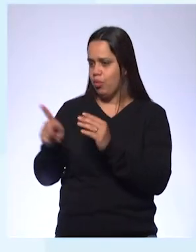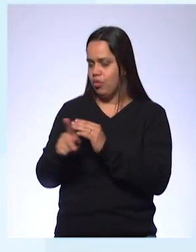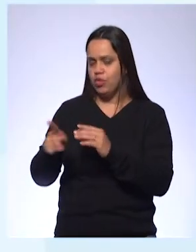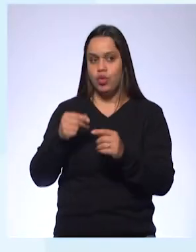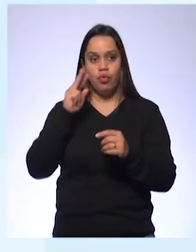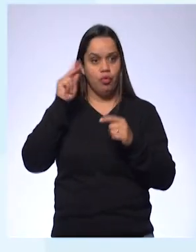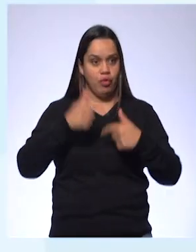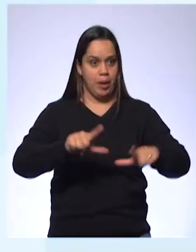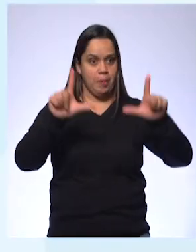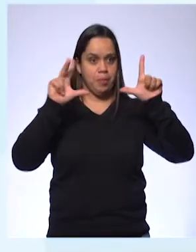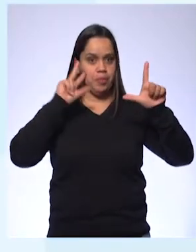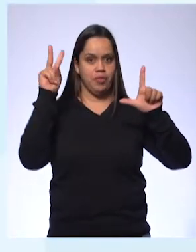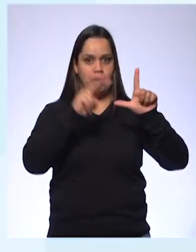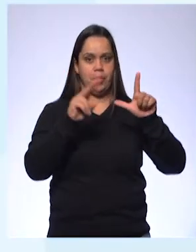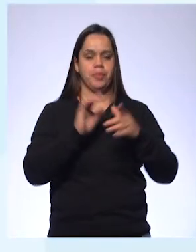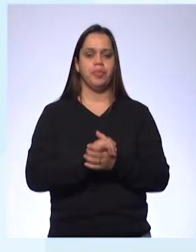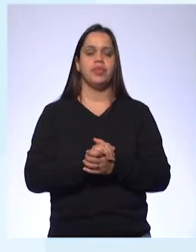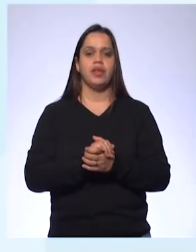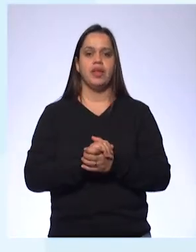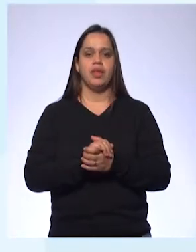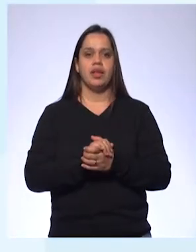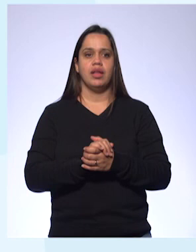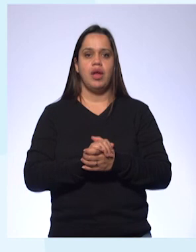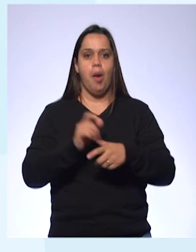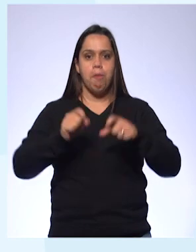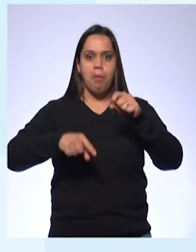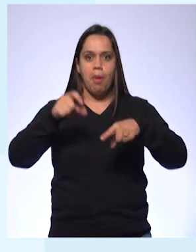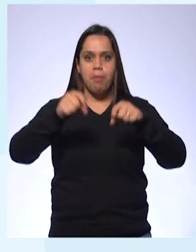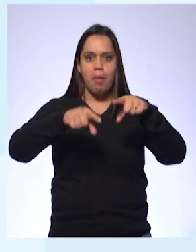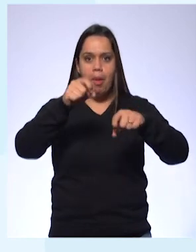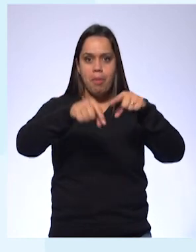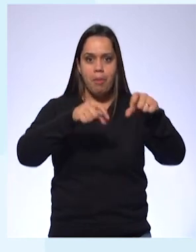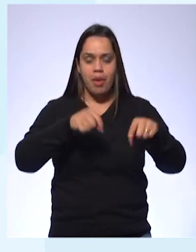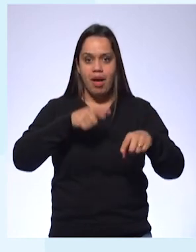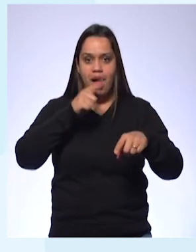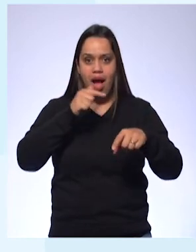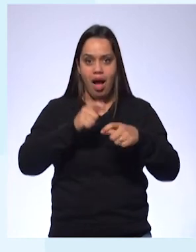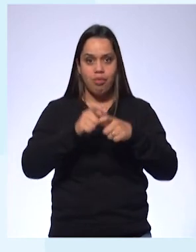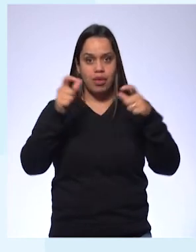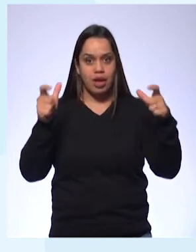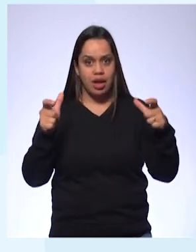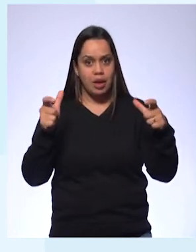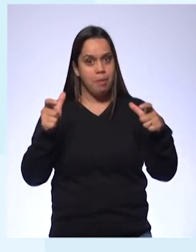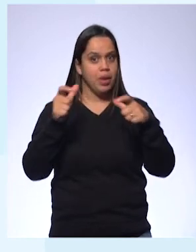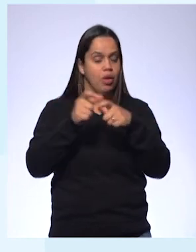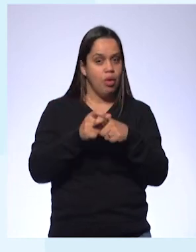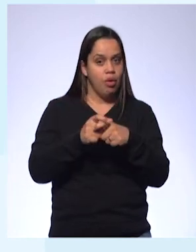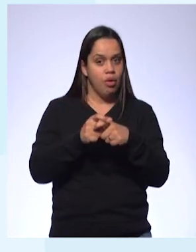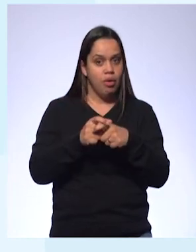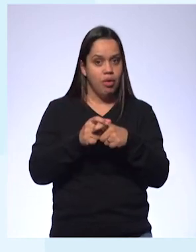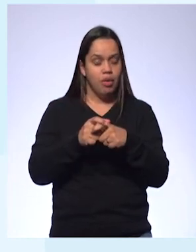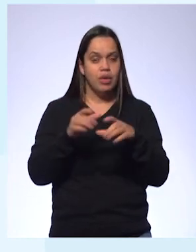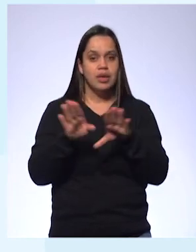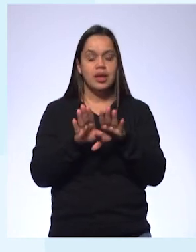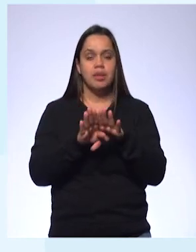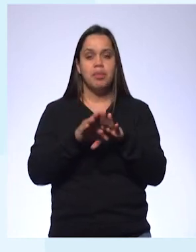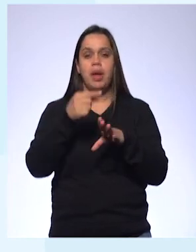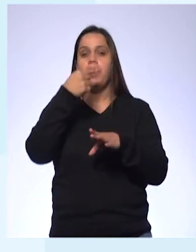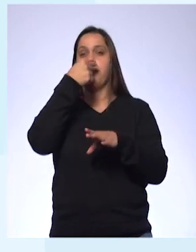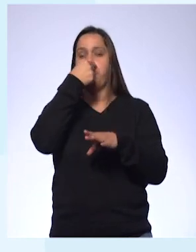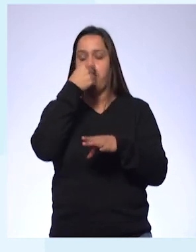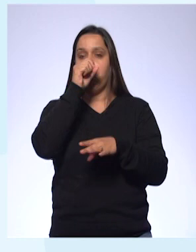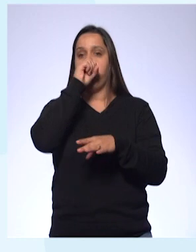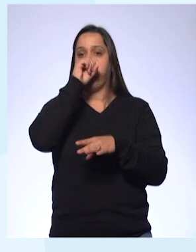ideia. Ó. Vem aí umas gotas de água grande, algumas gotas de água um pouco menor, vem também restos